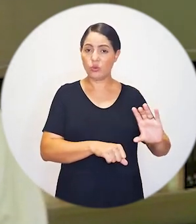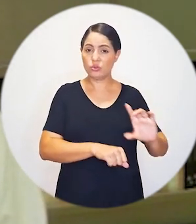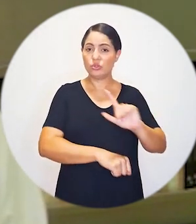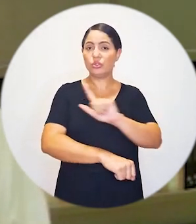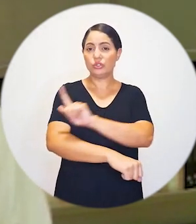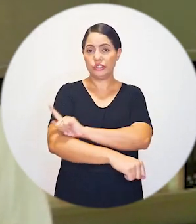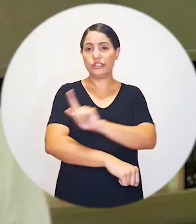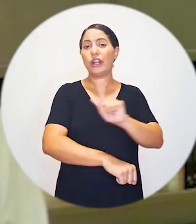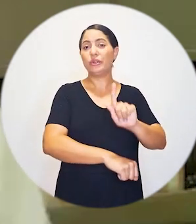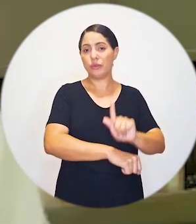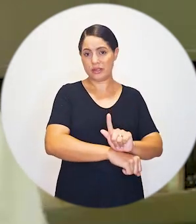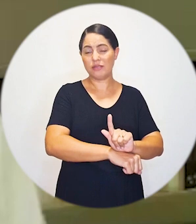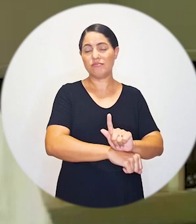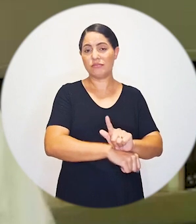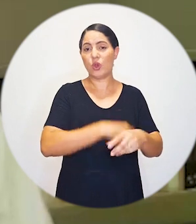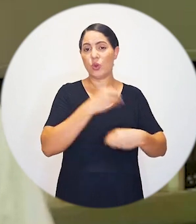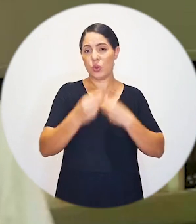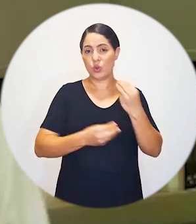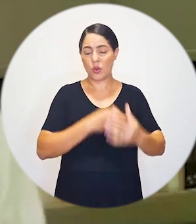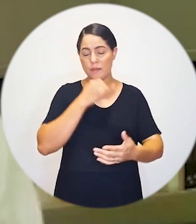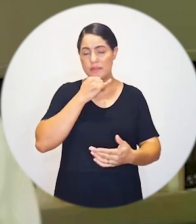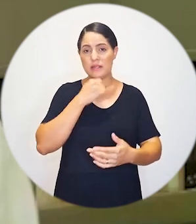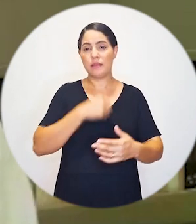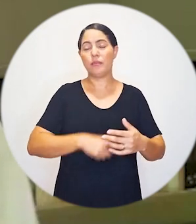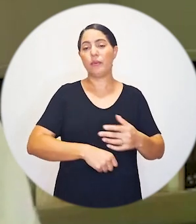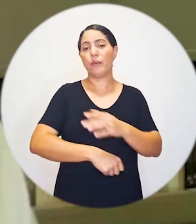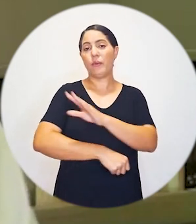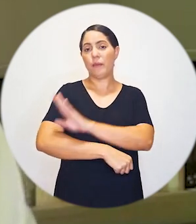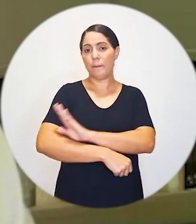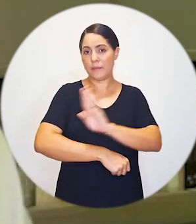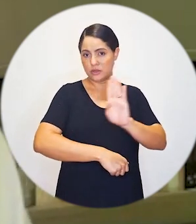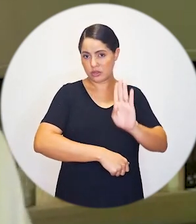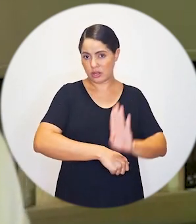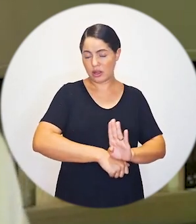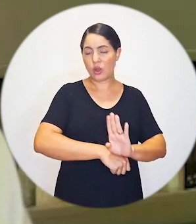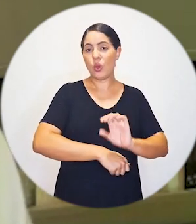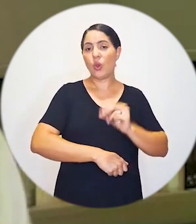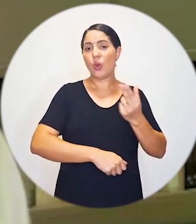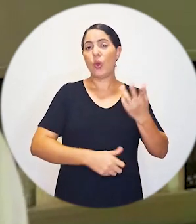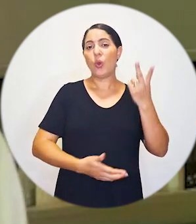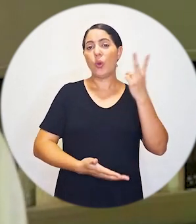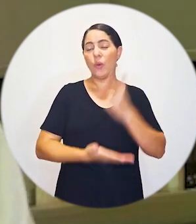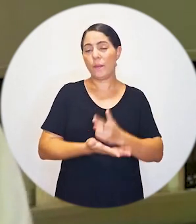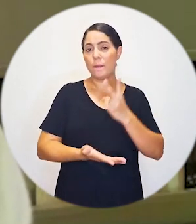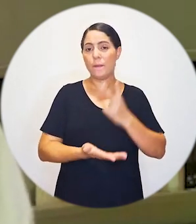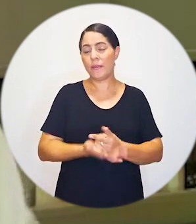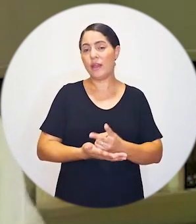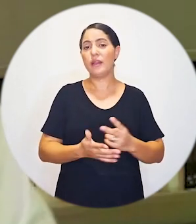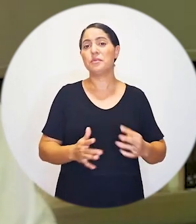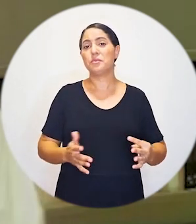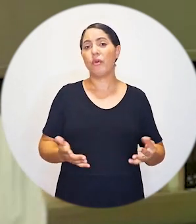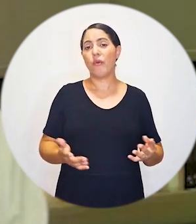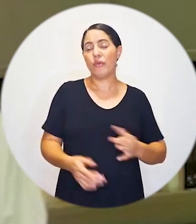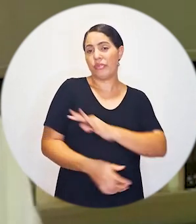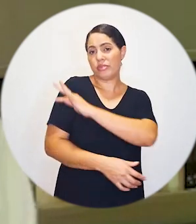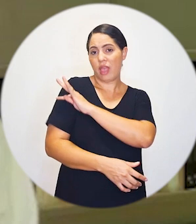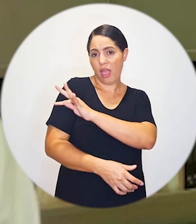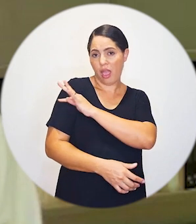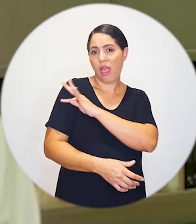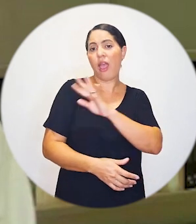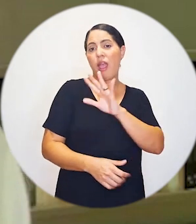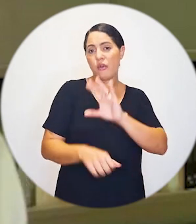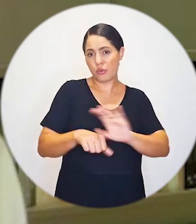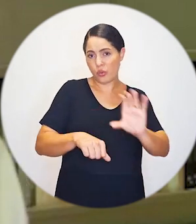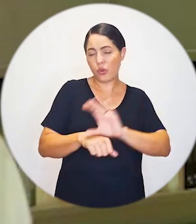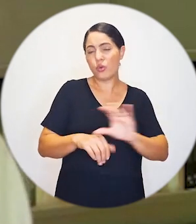de graduação, ou um bacharelado, ou um curso de tecnólogo, e aí eu não estou falando de tecnólogo jurídico, isso é muito